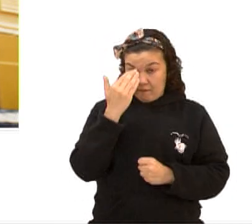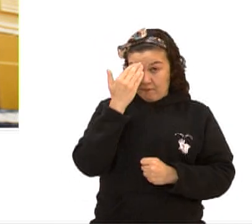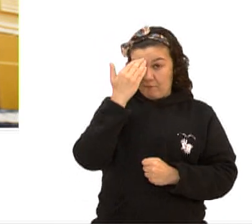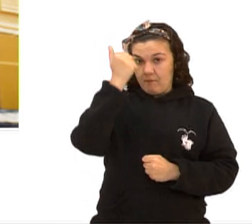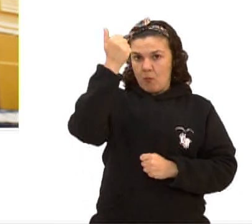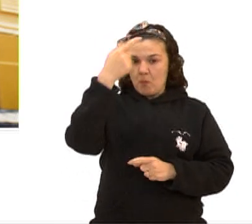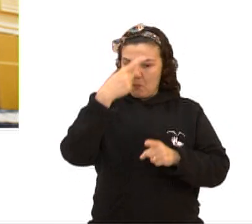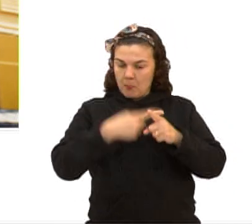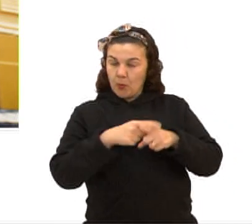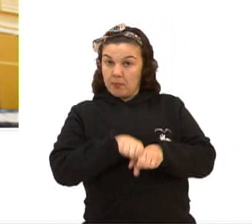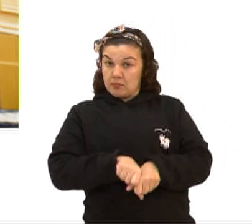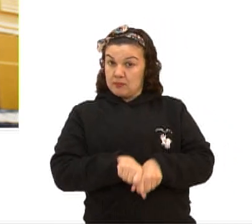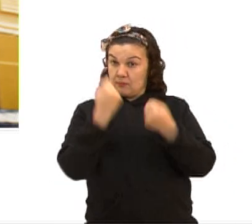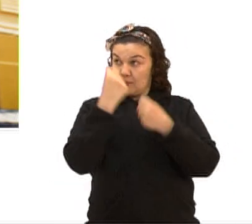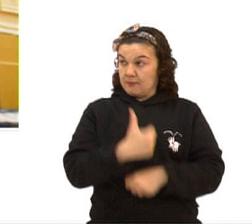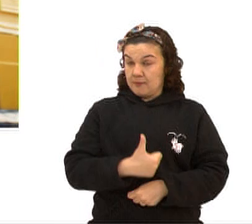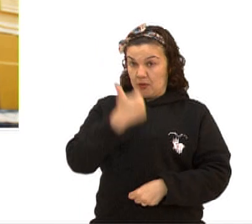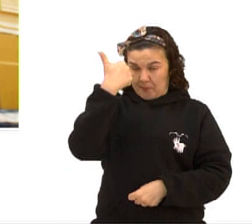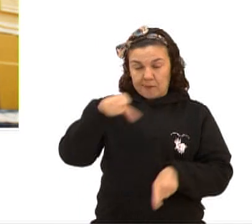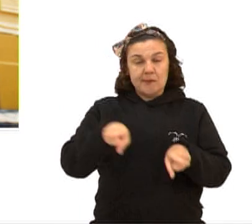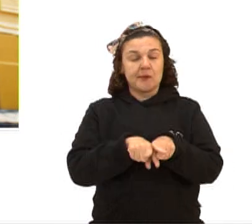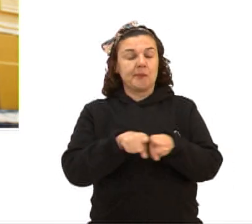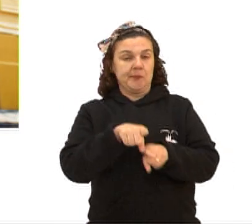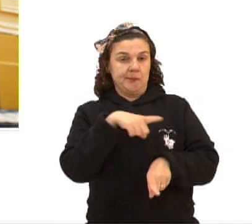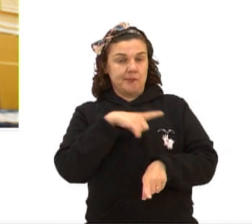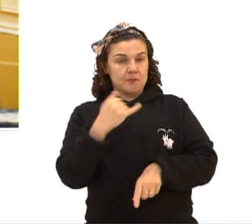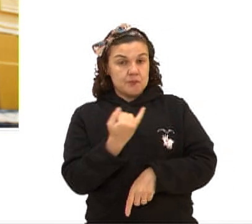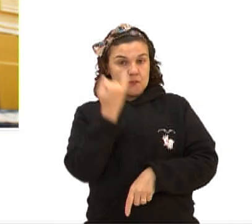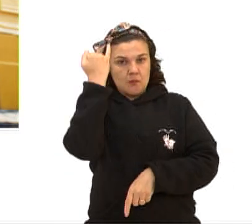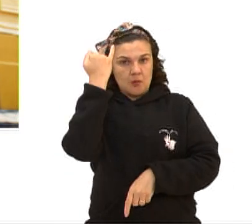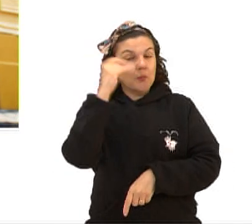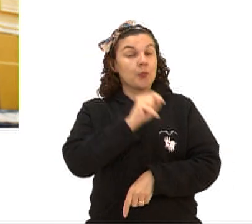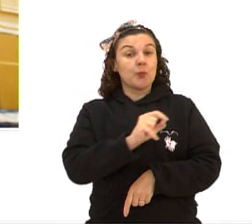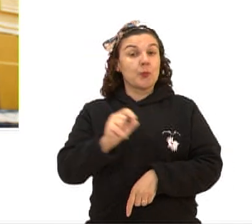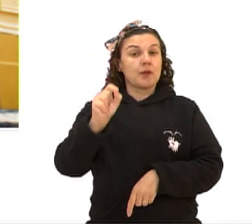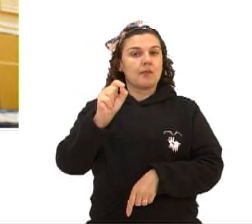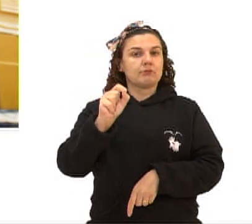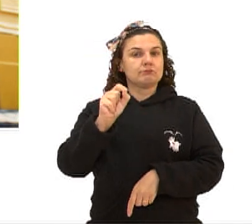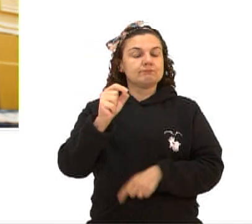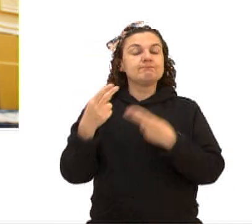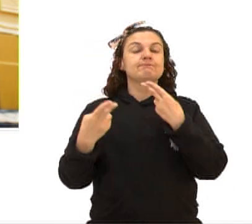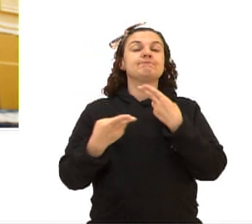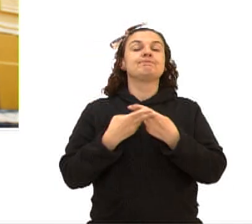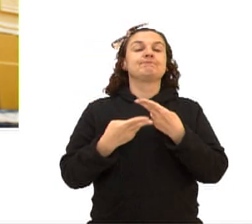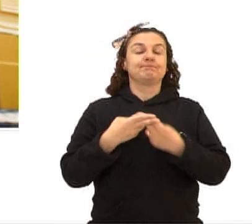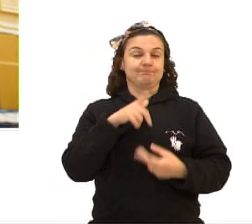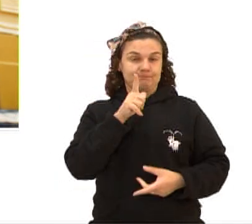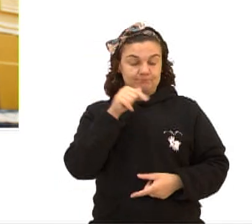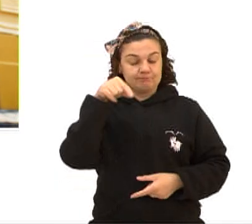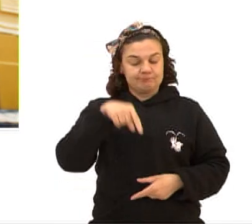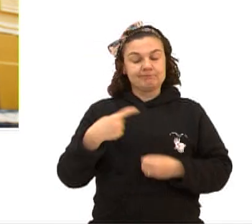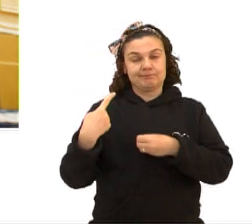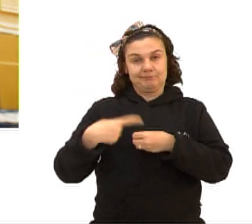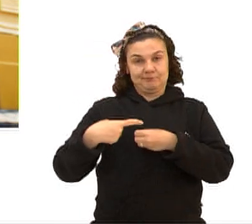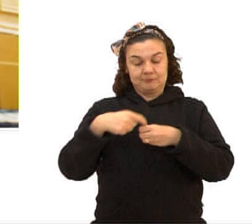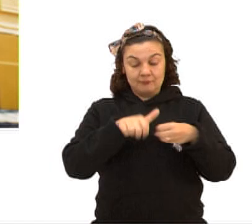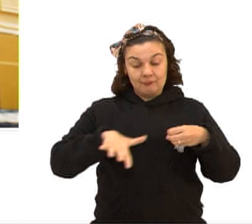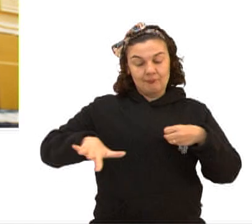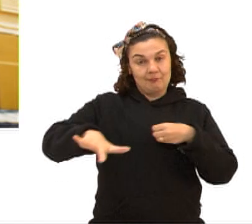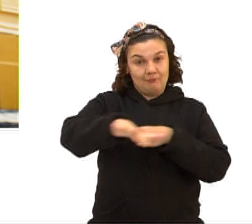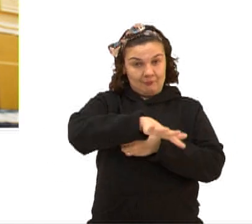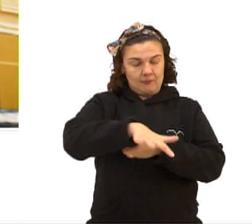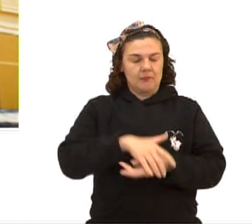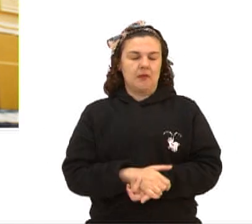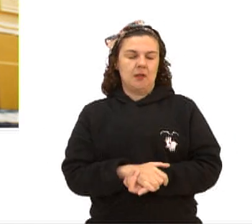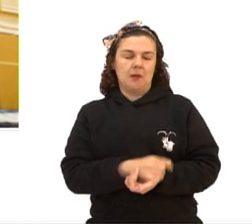patrimônio histórico, né? E ainda tem uma importância vital para o pessoal aqui da região.